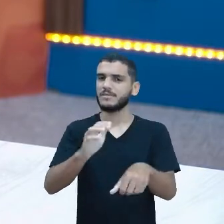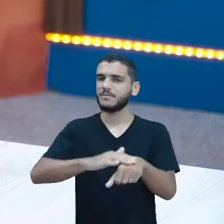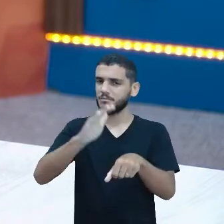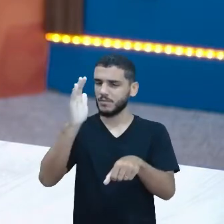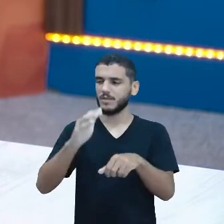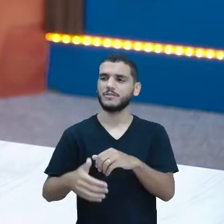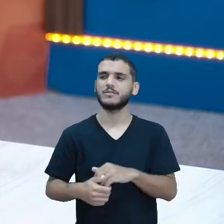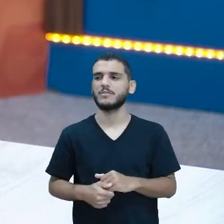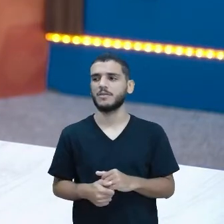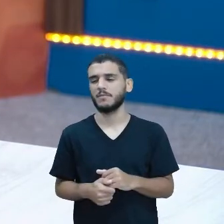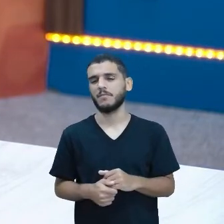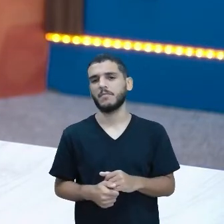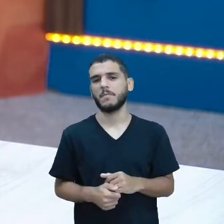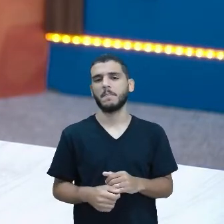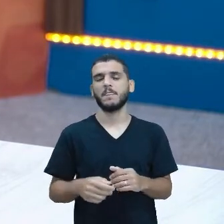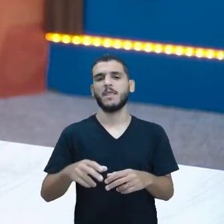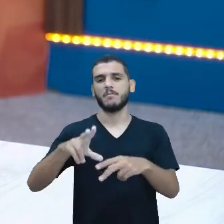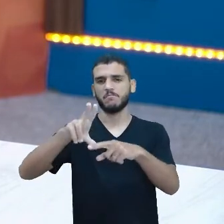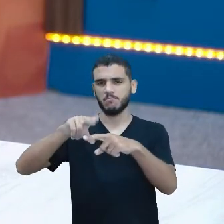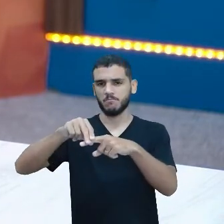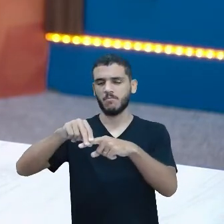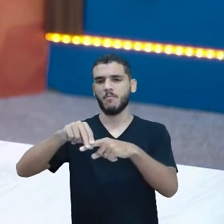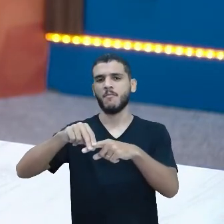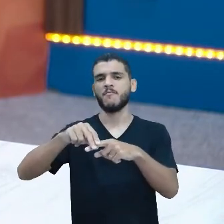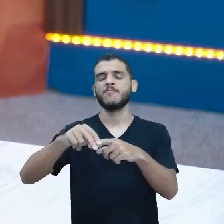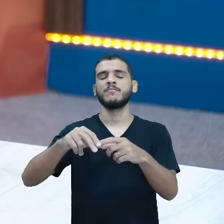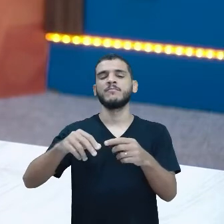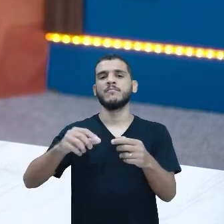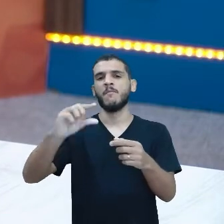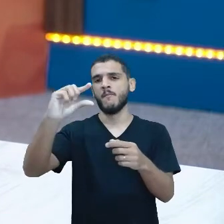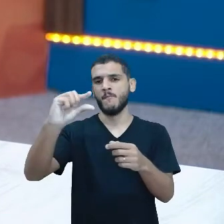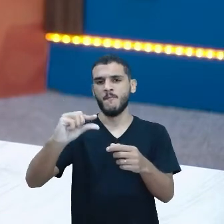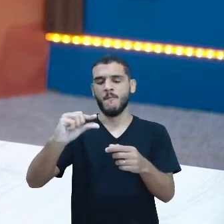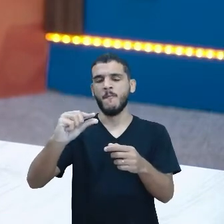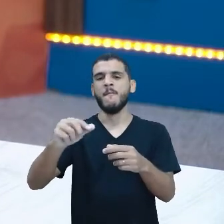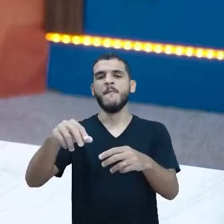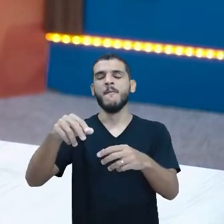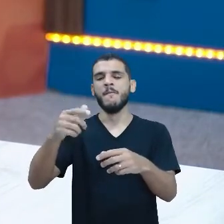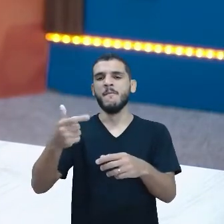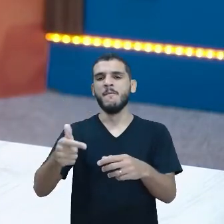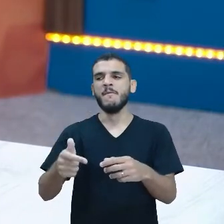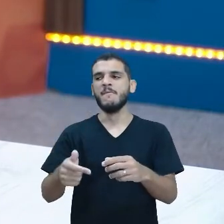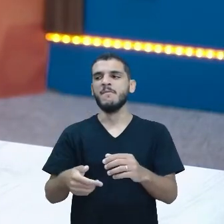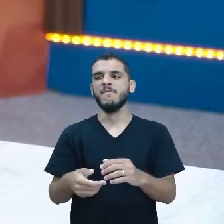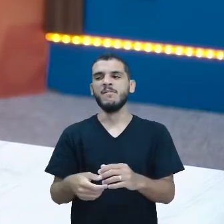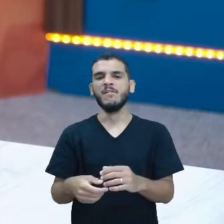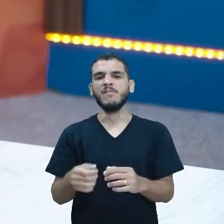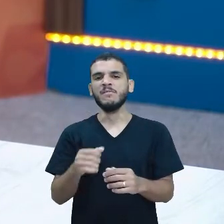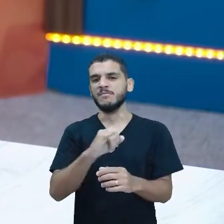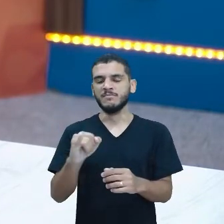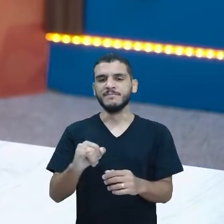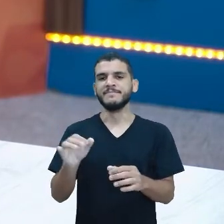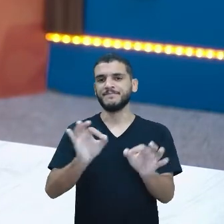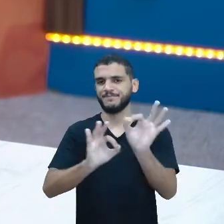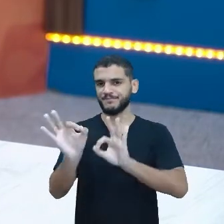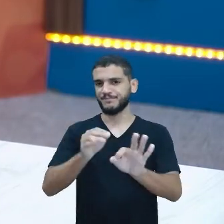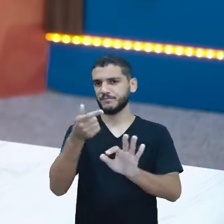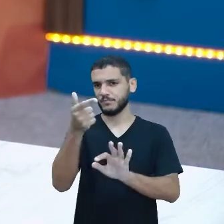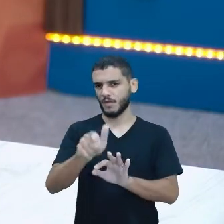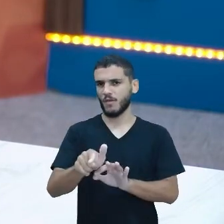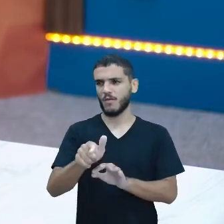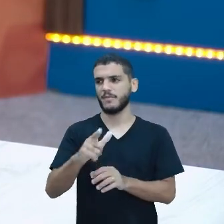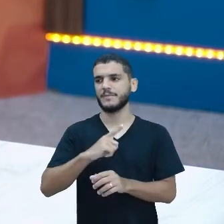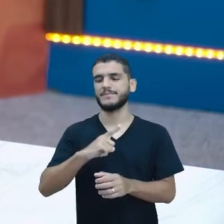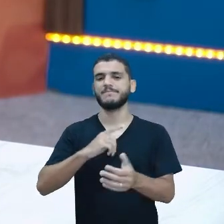E o pregador, ele aqui está mais, né, menos pesado. Se eu coloco novamente, eu vou ter aqui de novo